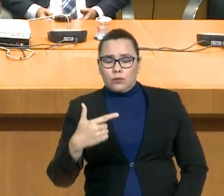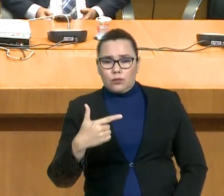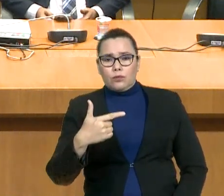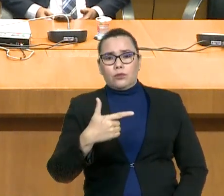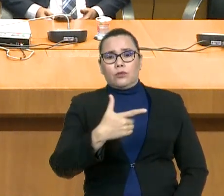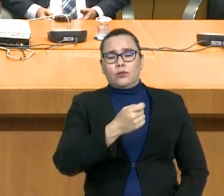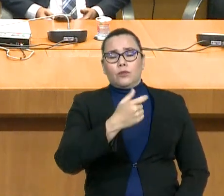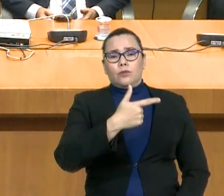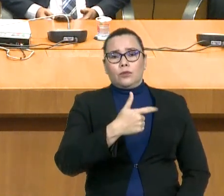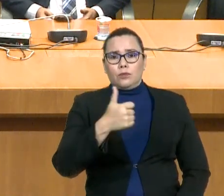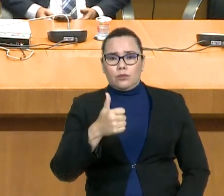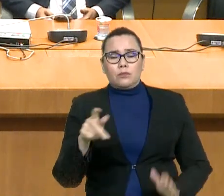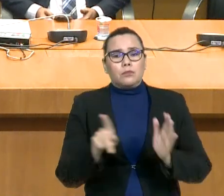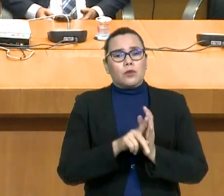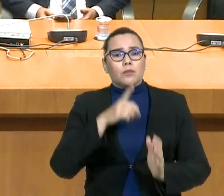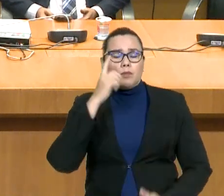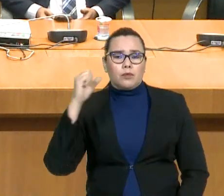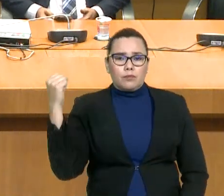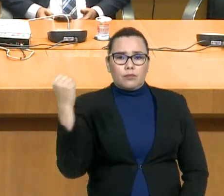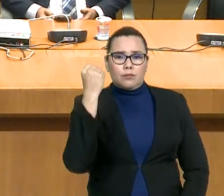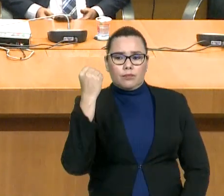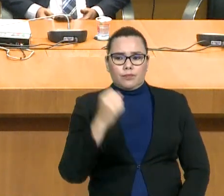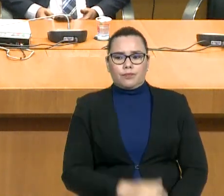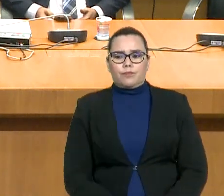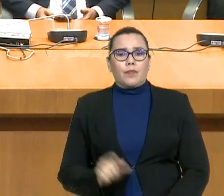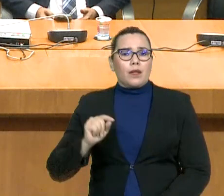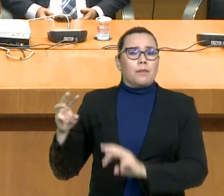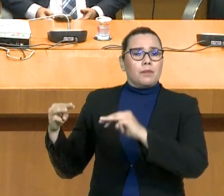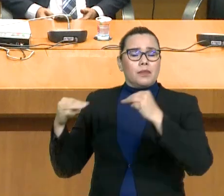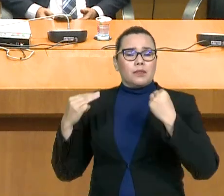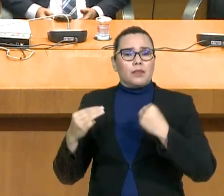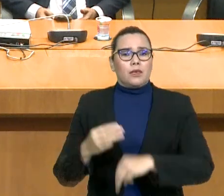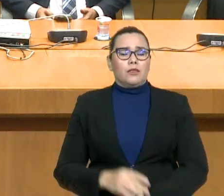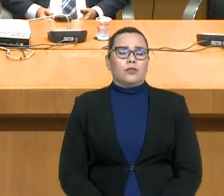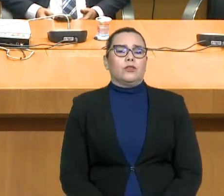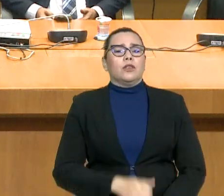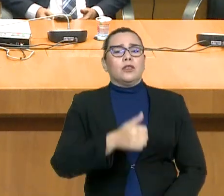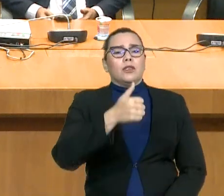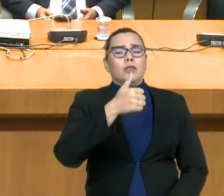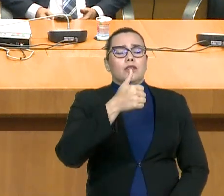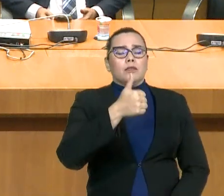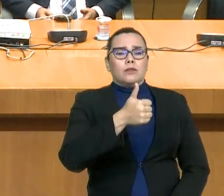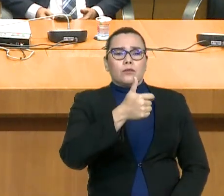102/2021, de autoria do deputado Duarte Júnior, encaminhado pela mensagem governamental número